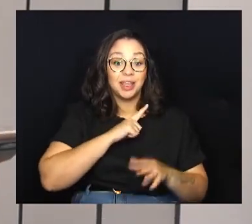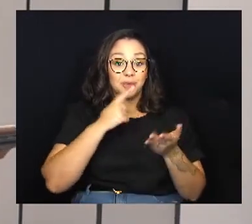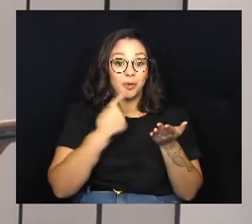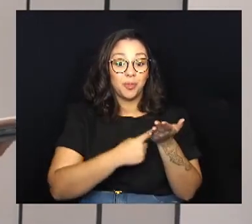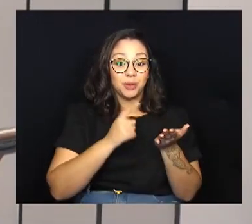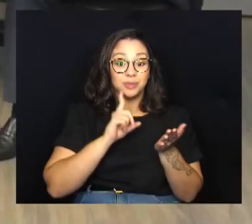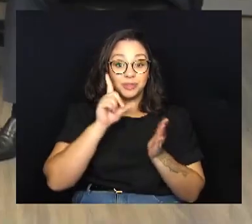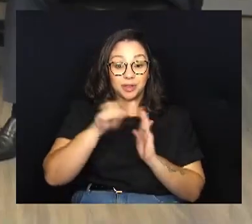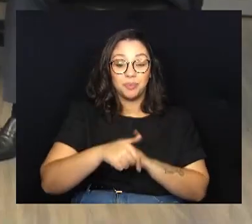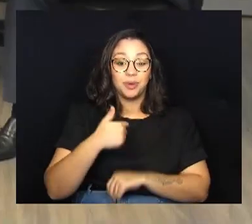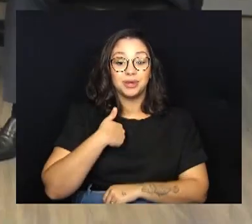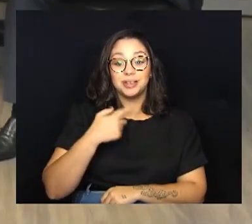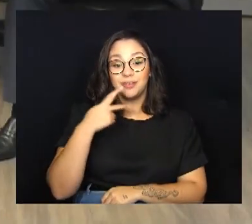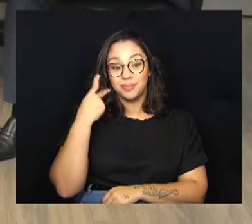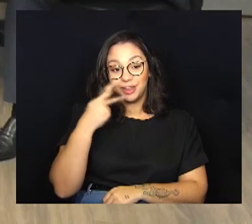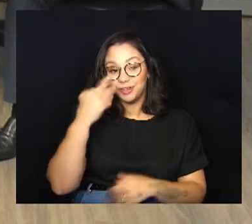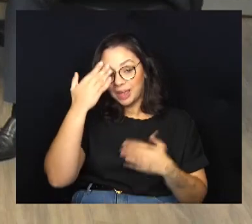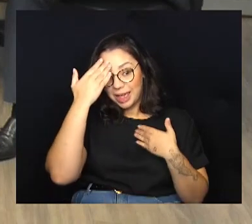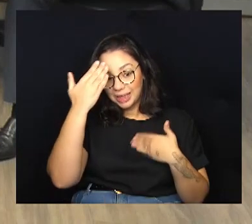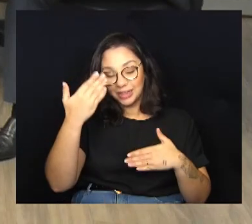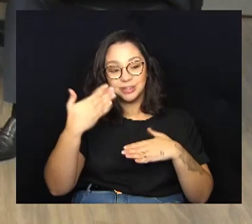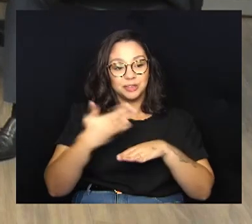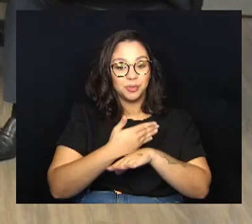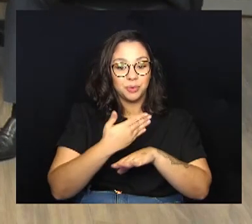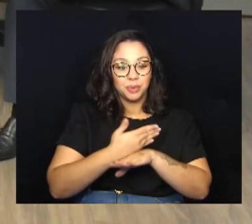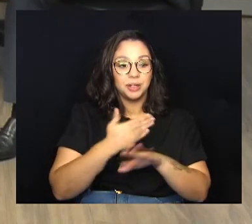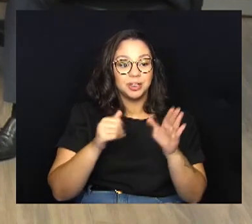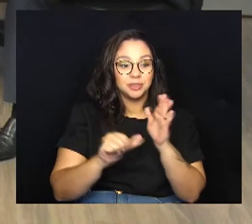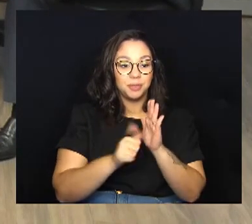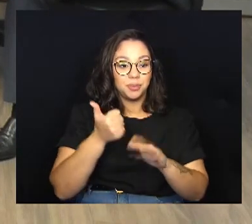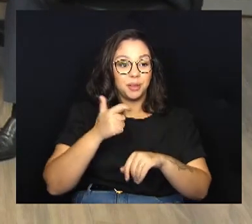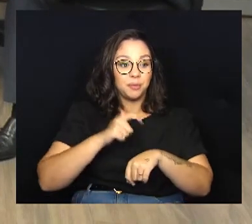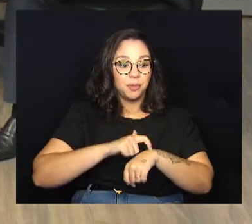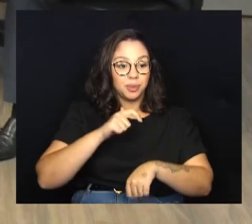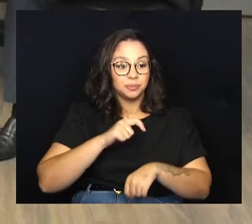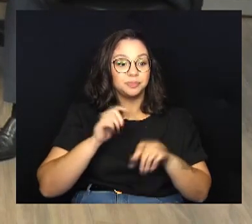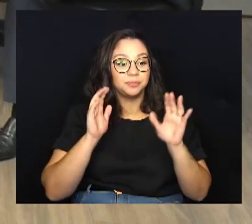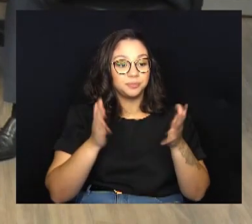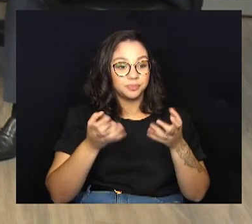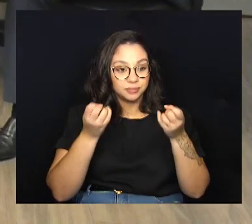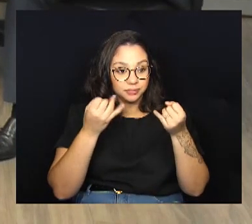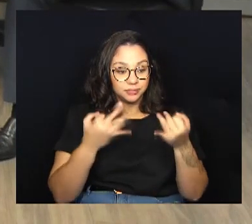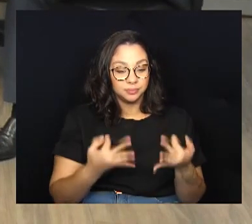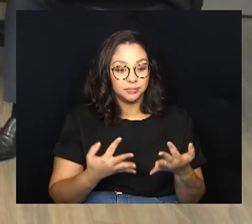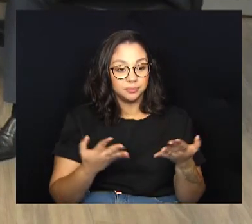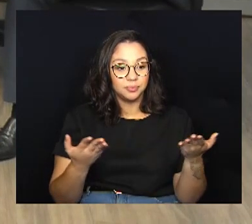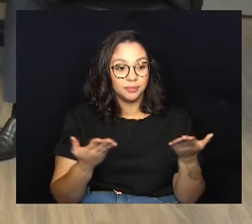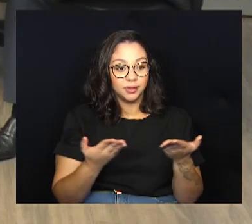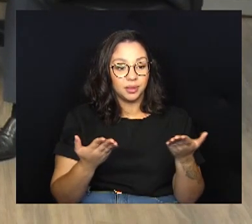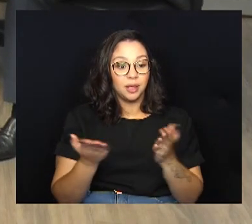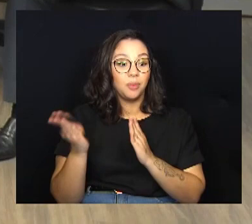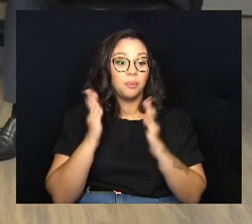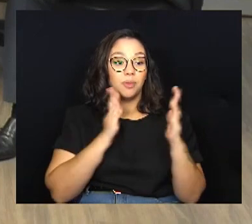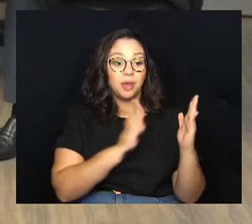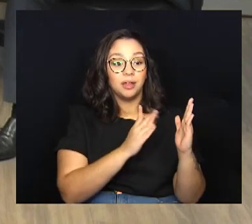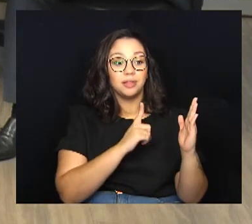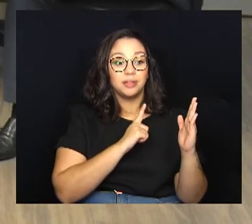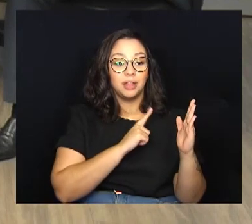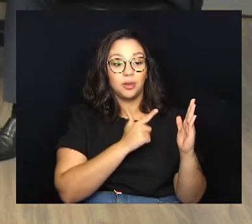Geral tem que ter o ambulatório. A abordagem tem que ser geral, em todos os